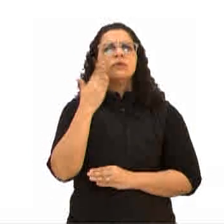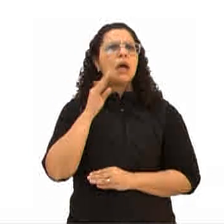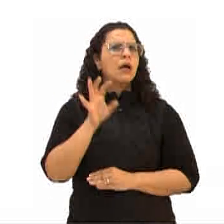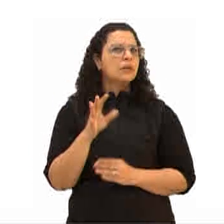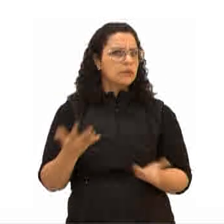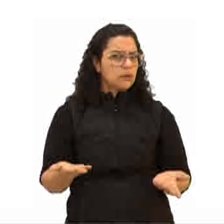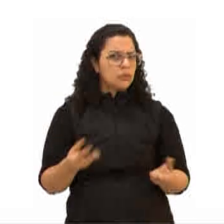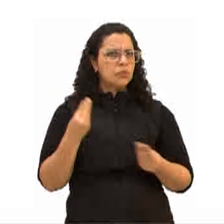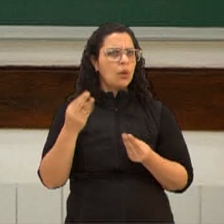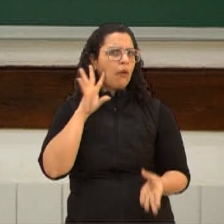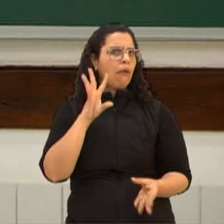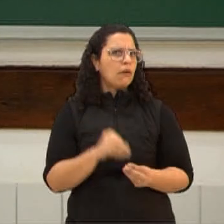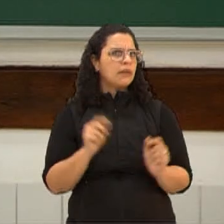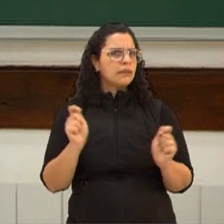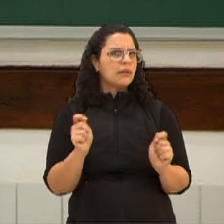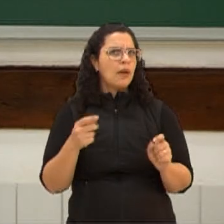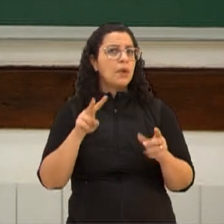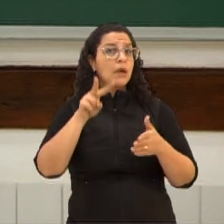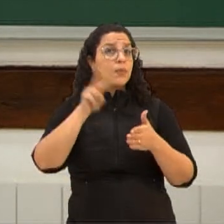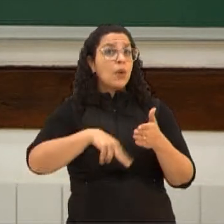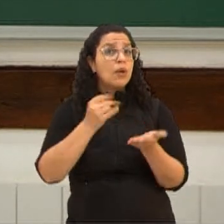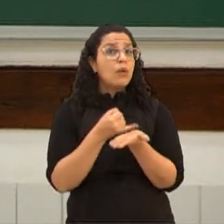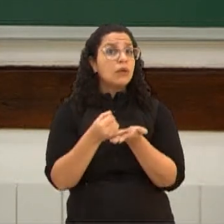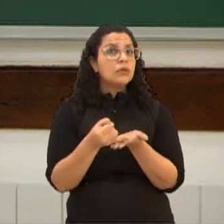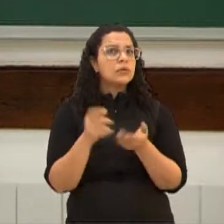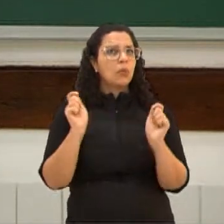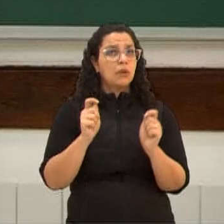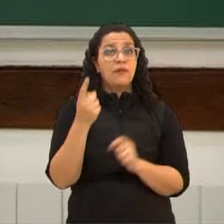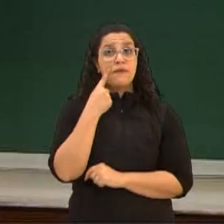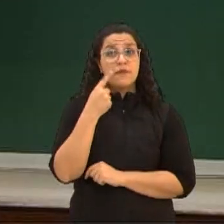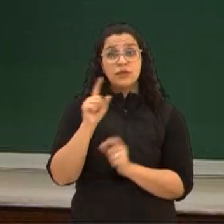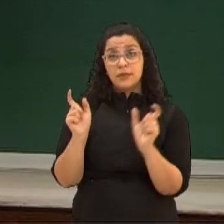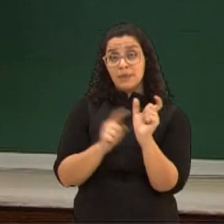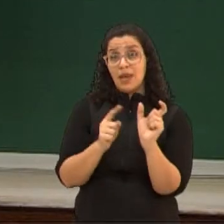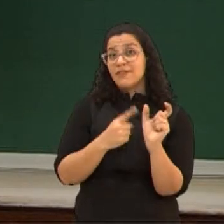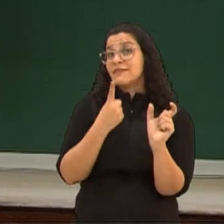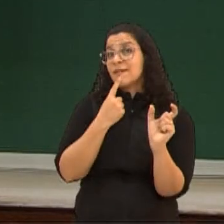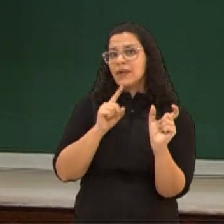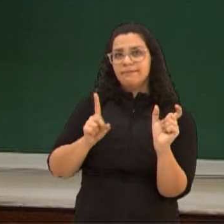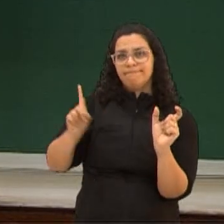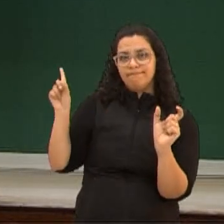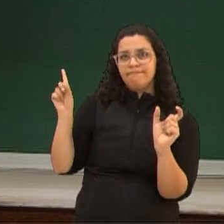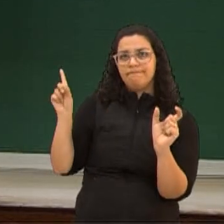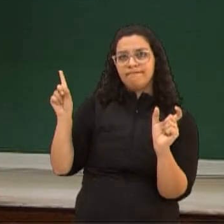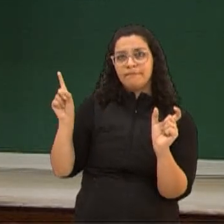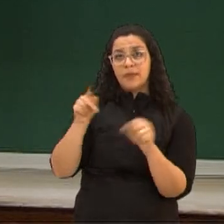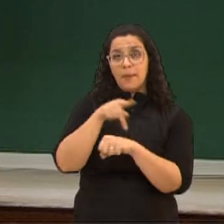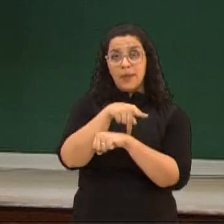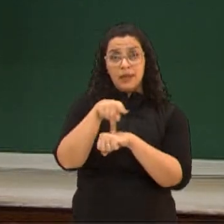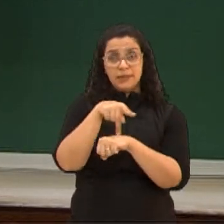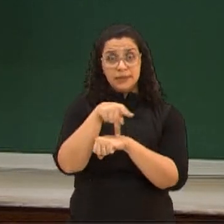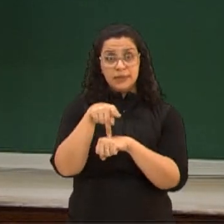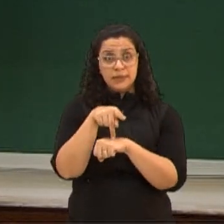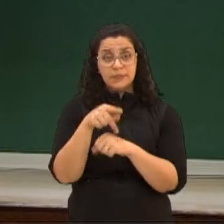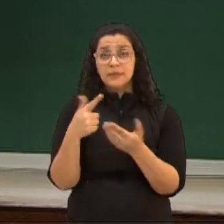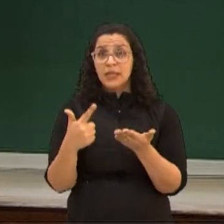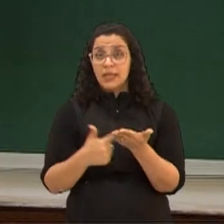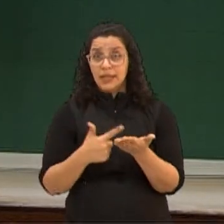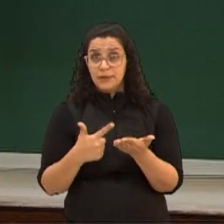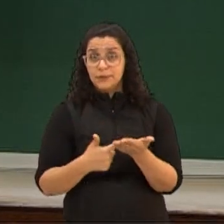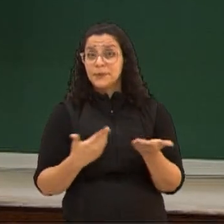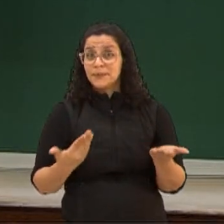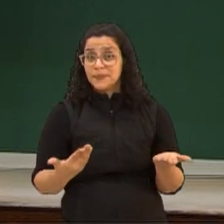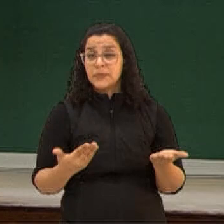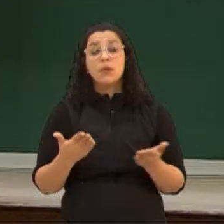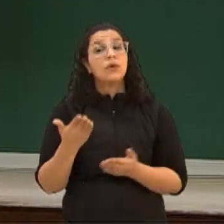chegamos a essa conclusão somente ali pela introdução? Olhem as palavras marcadas. País, livros. Então,